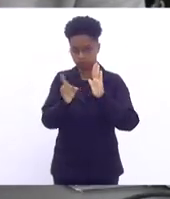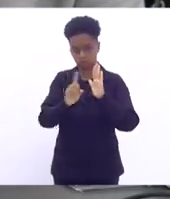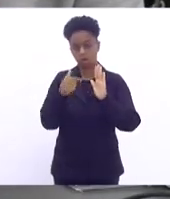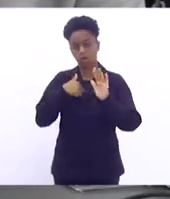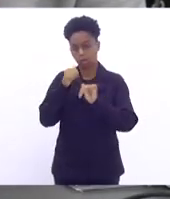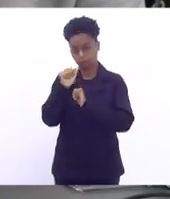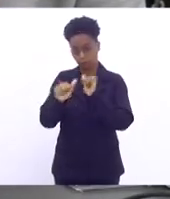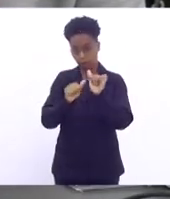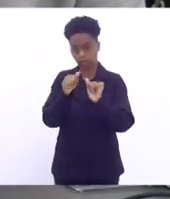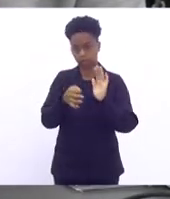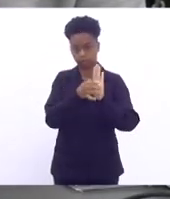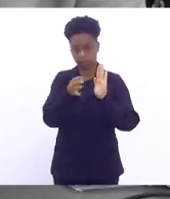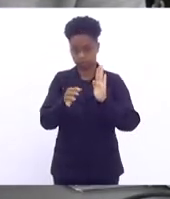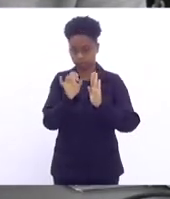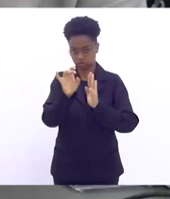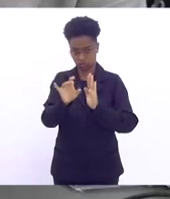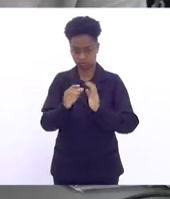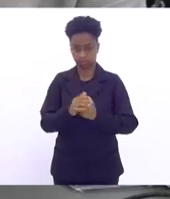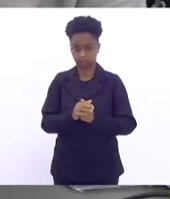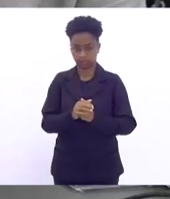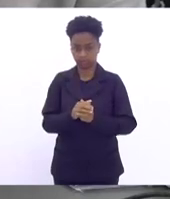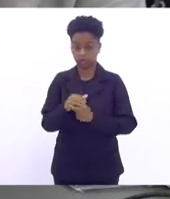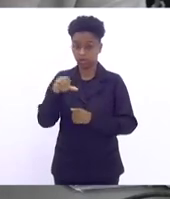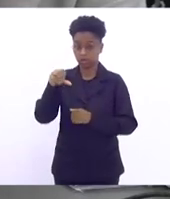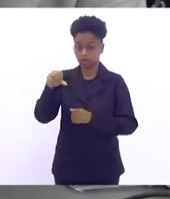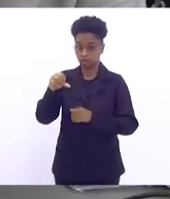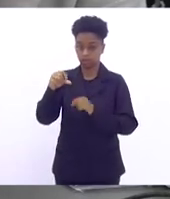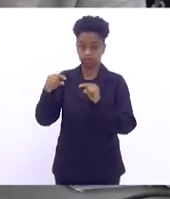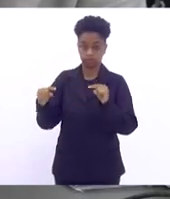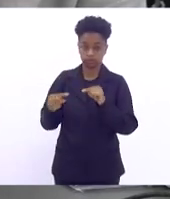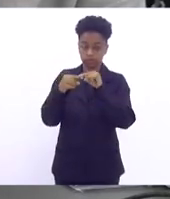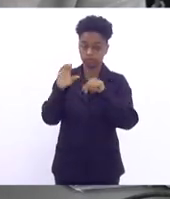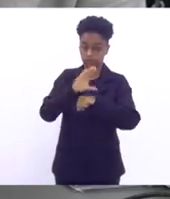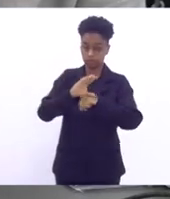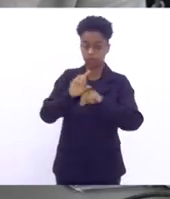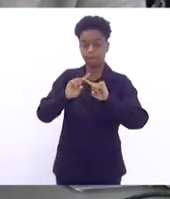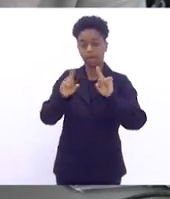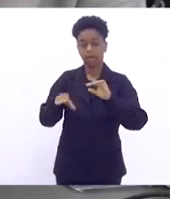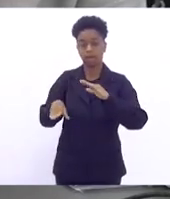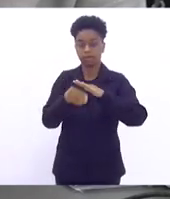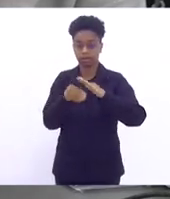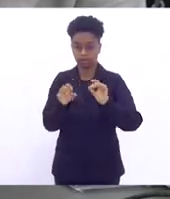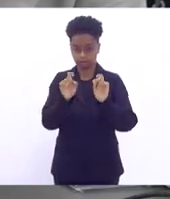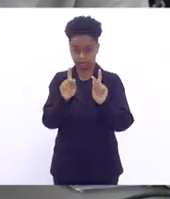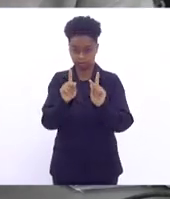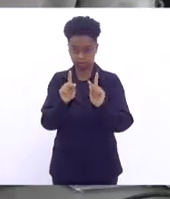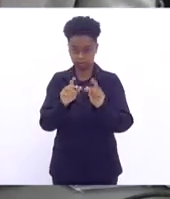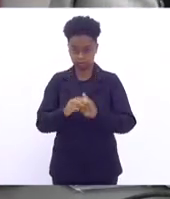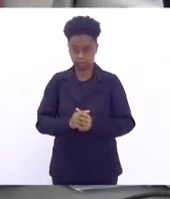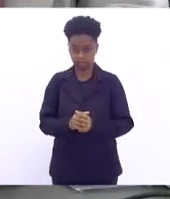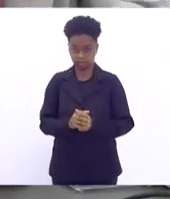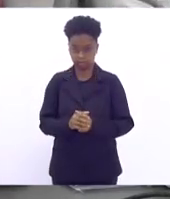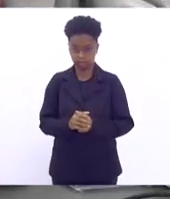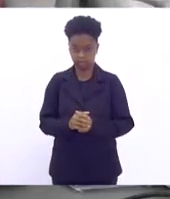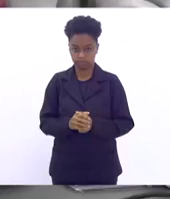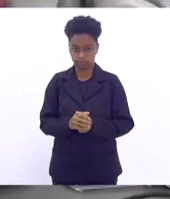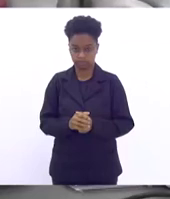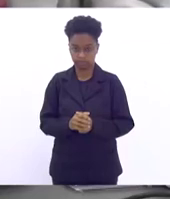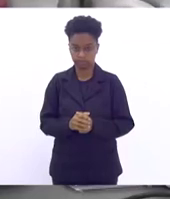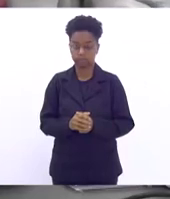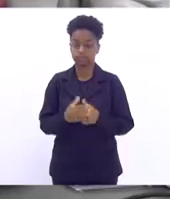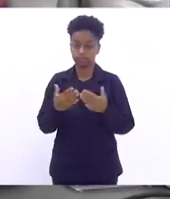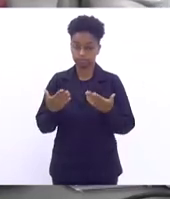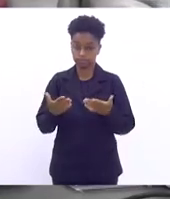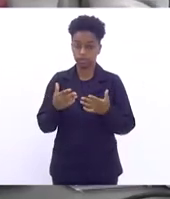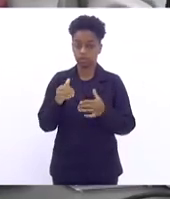uma alteração no parecer do 9 para constitucionalidade com emenda Tá certo constitucionalidade com emendas